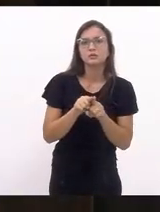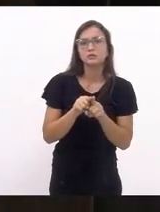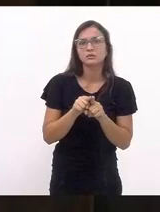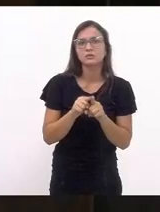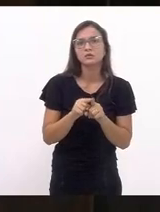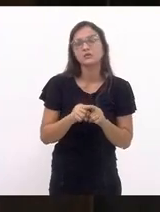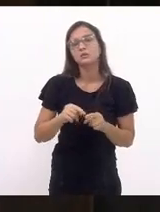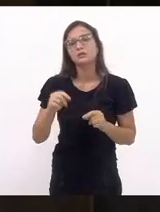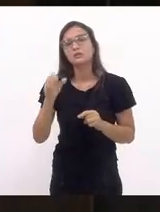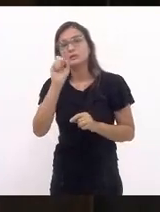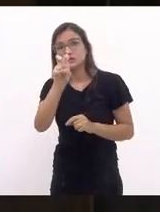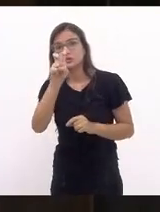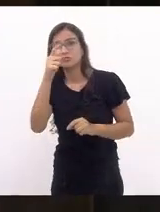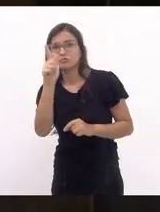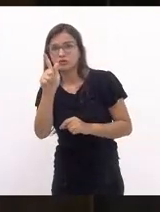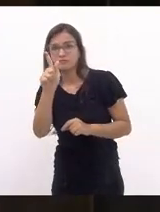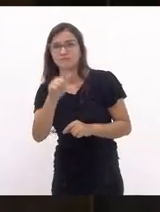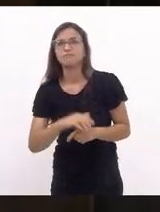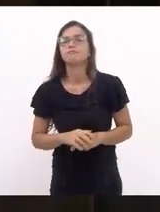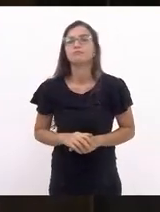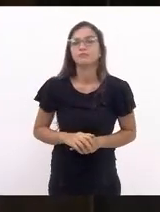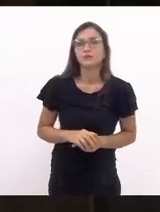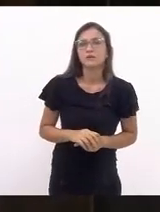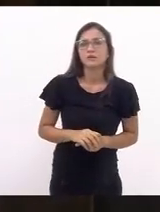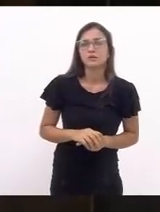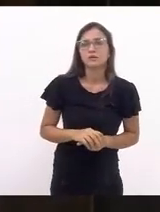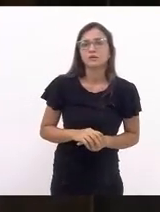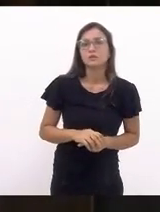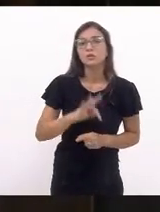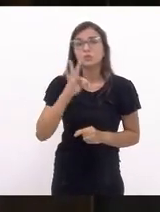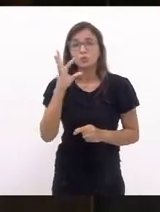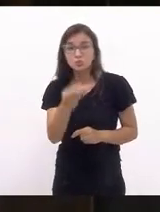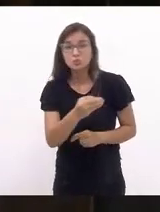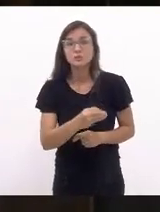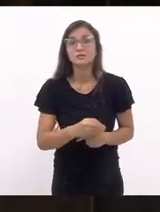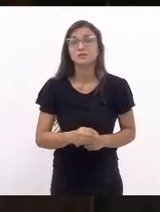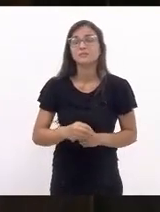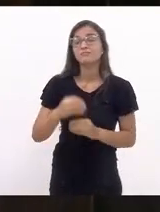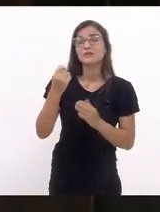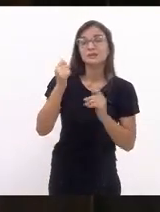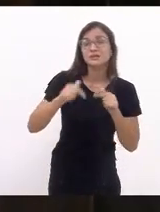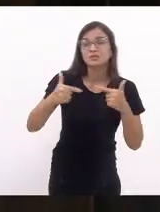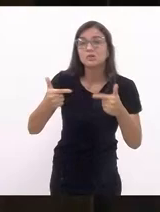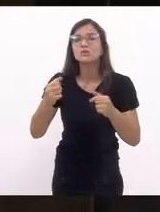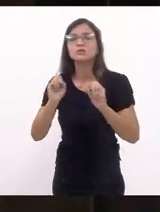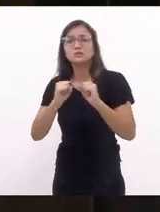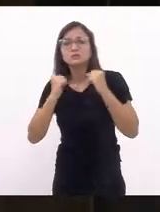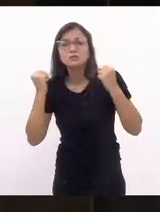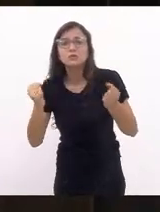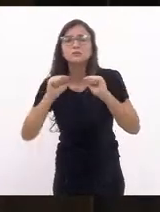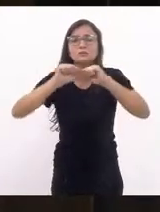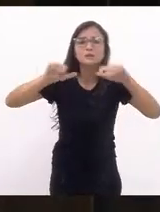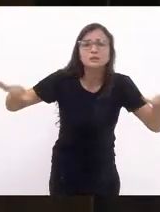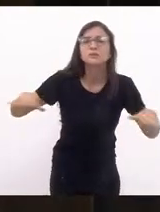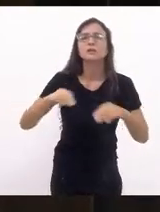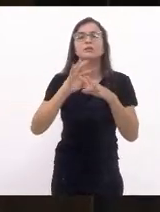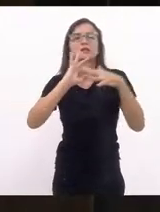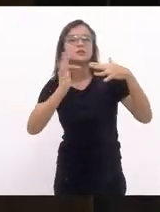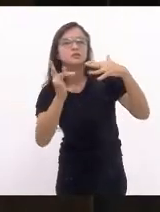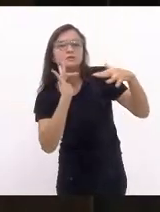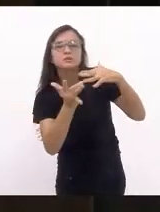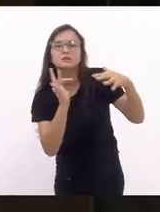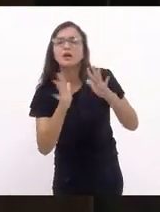leilão se um dos 50 todas essas ações resultaram na expansão da visibilidade das redes sociais e